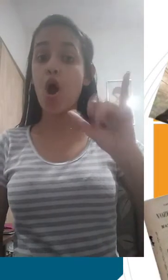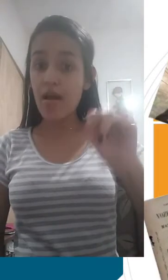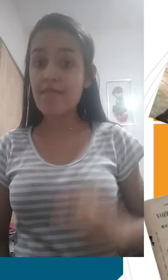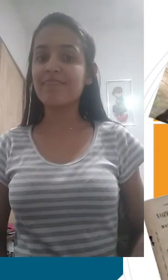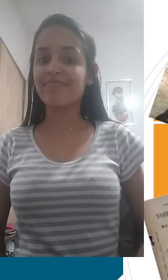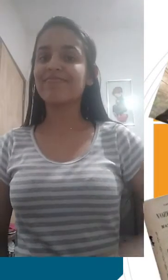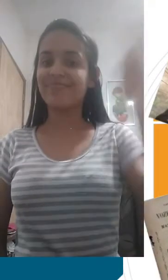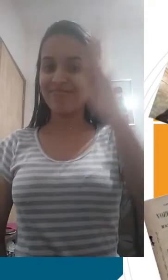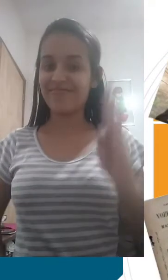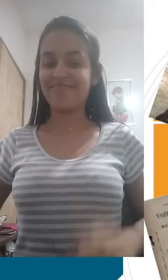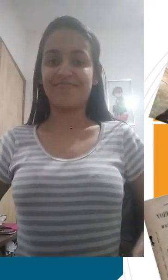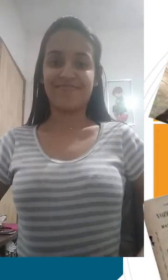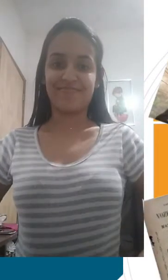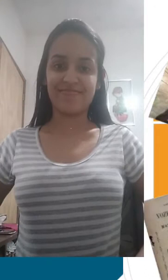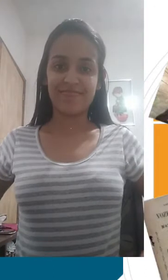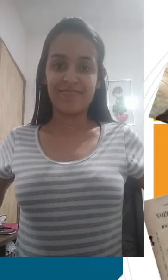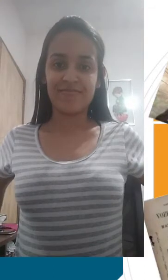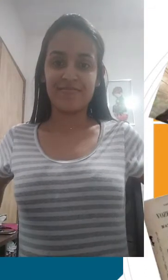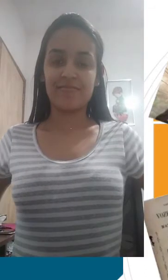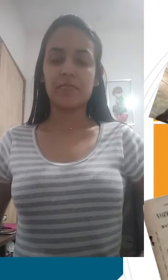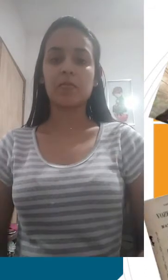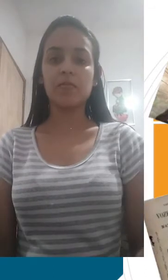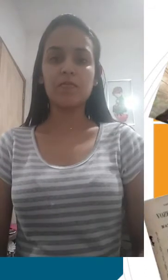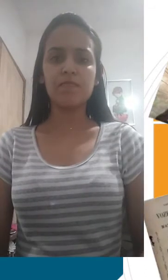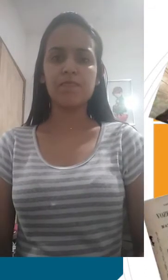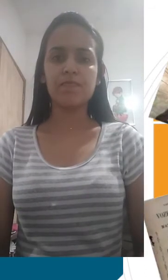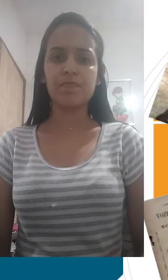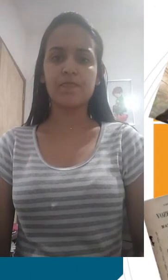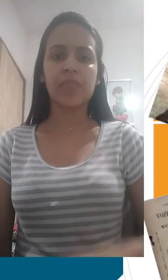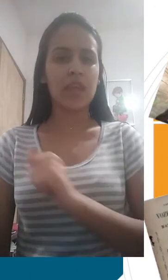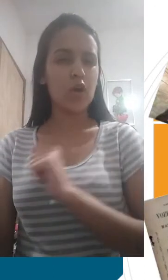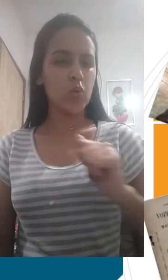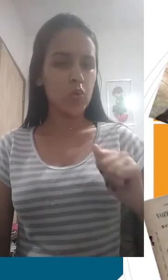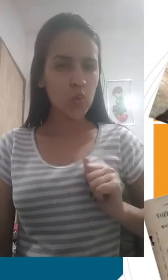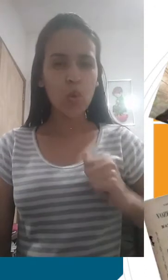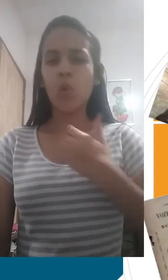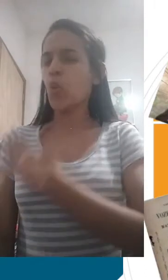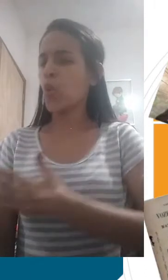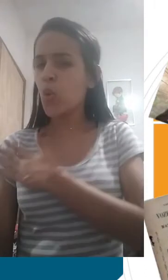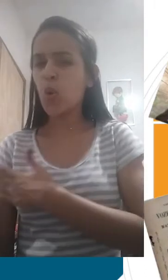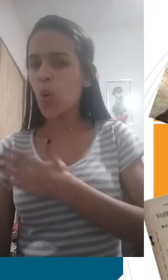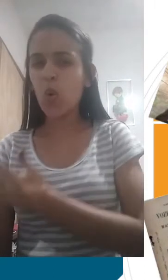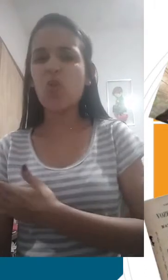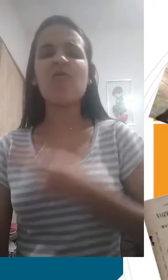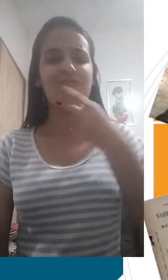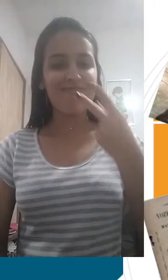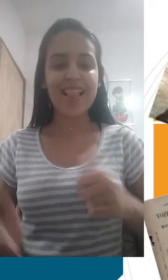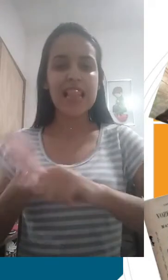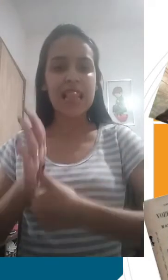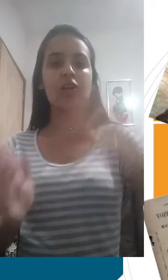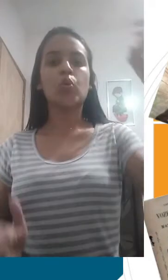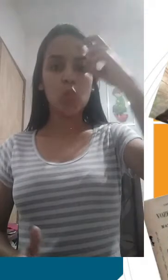dessa fase é o forte tom nacionalista, que procura refundar a identidade cultural